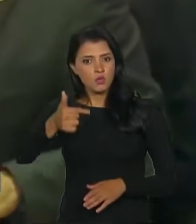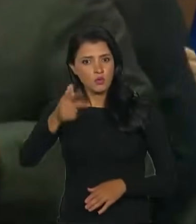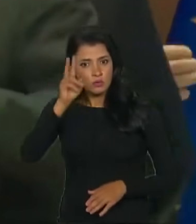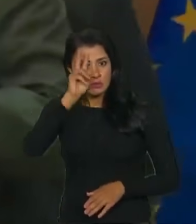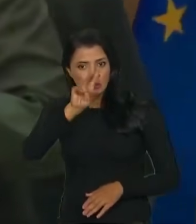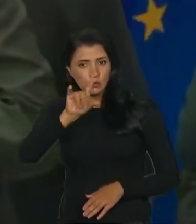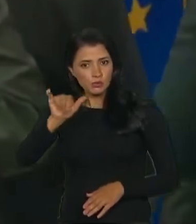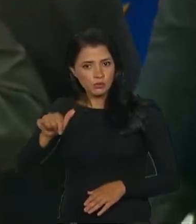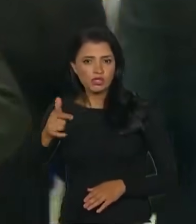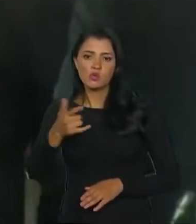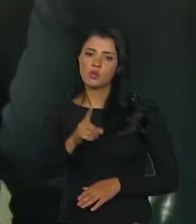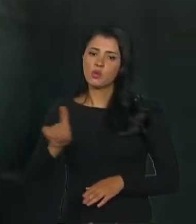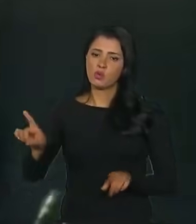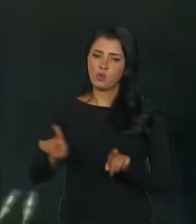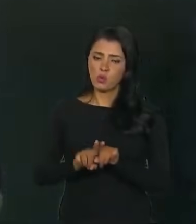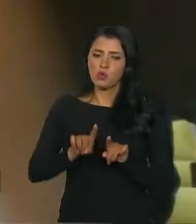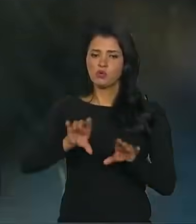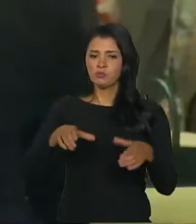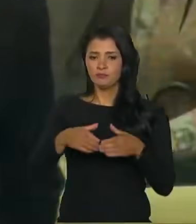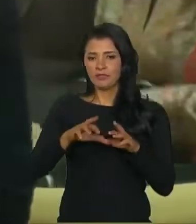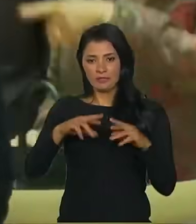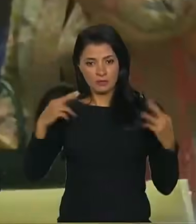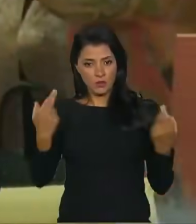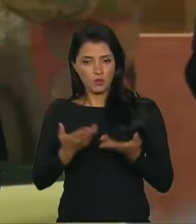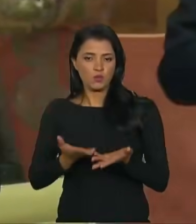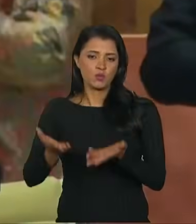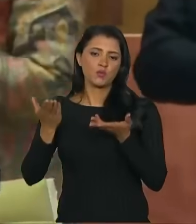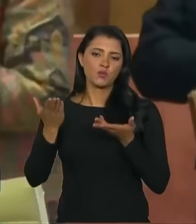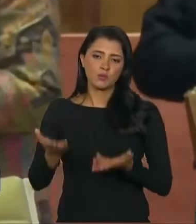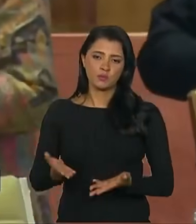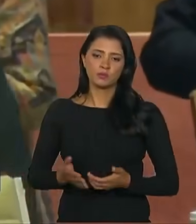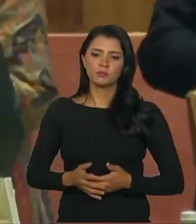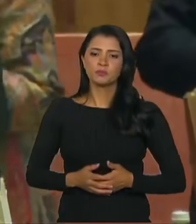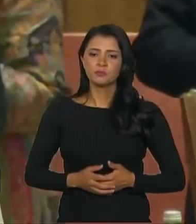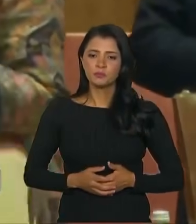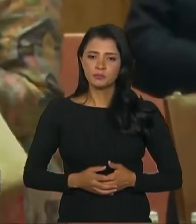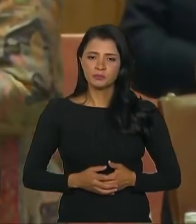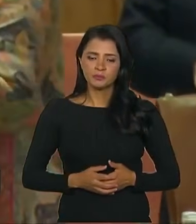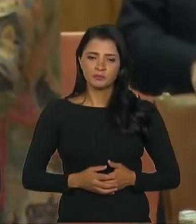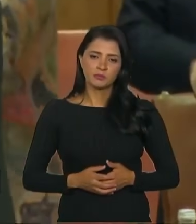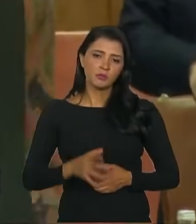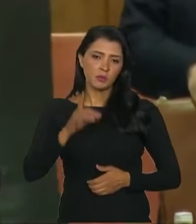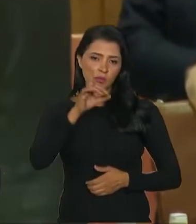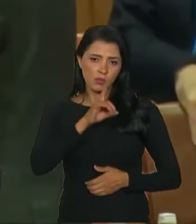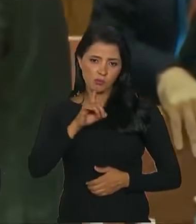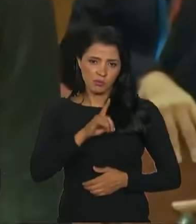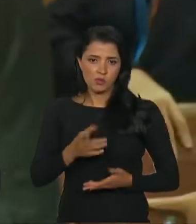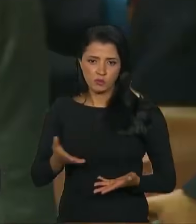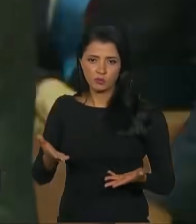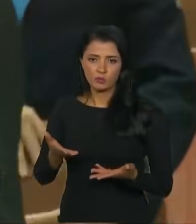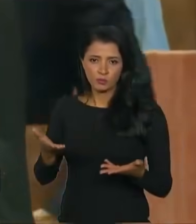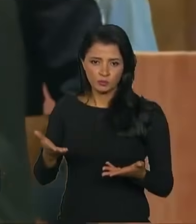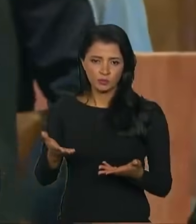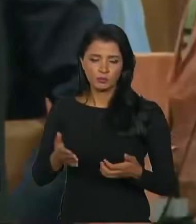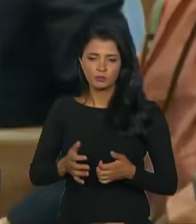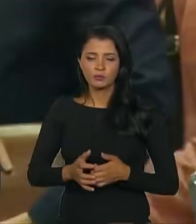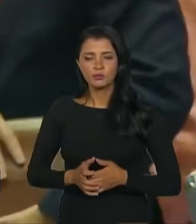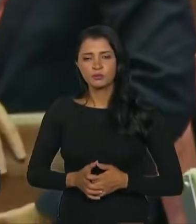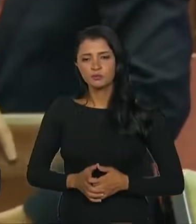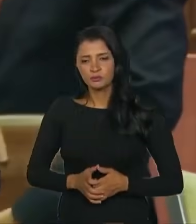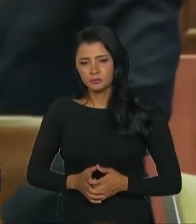dia, segundo e último dia desta cúpula, neste domingo.